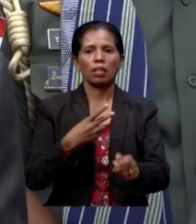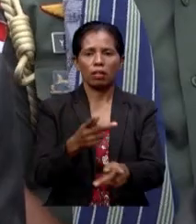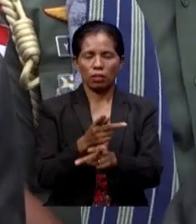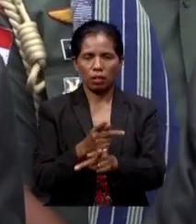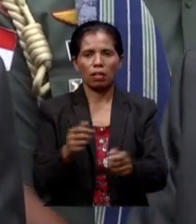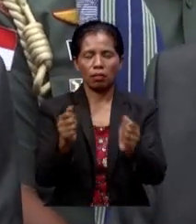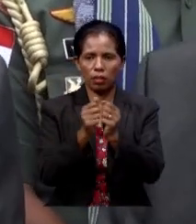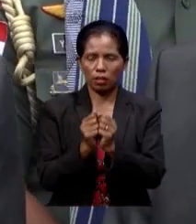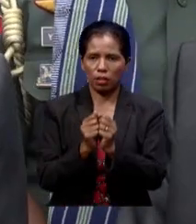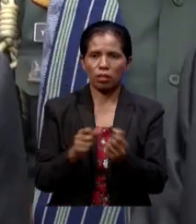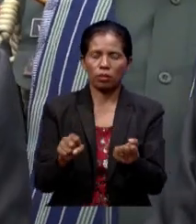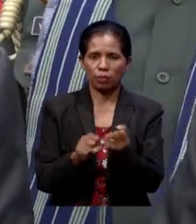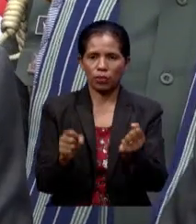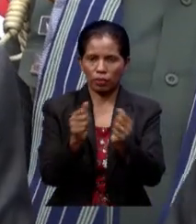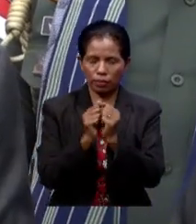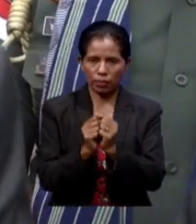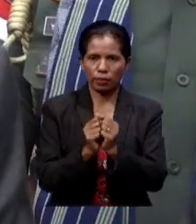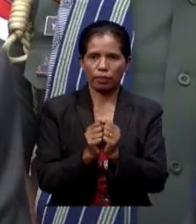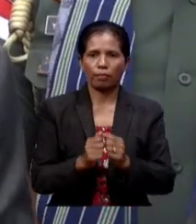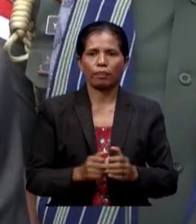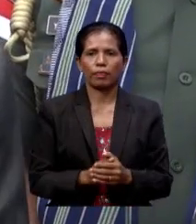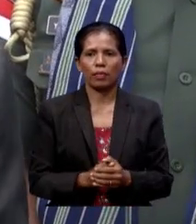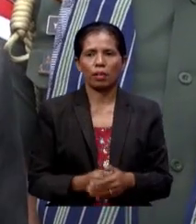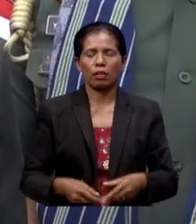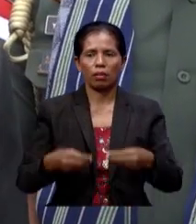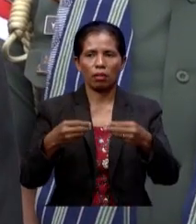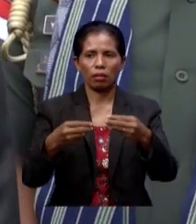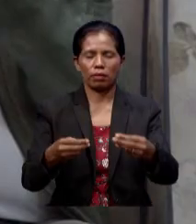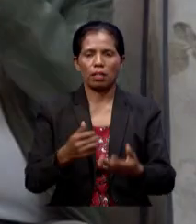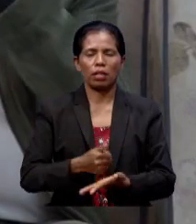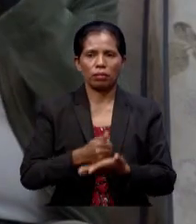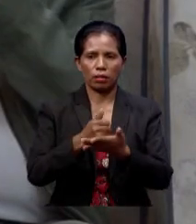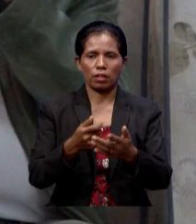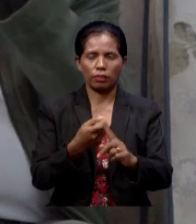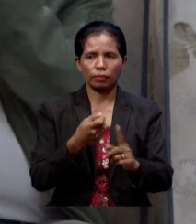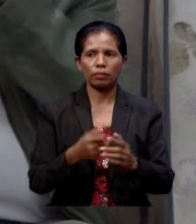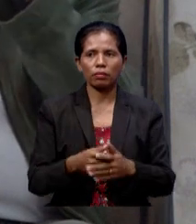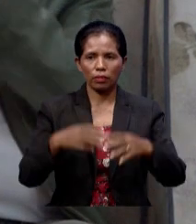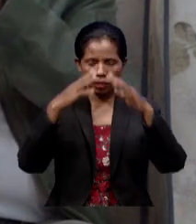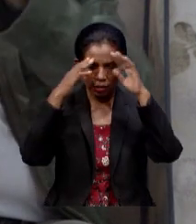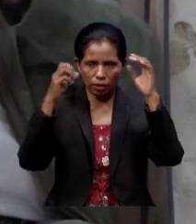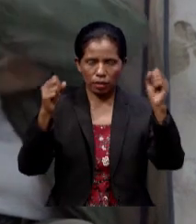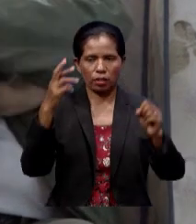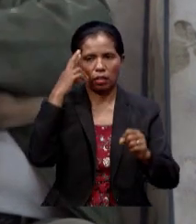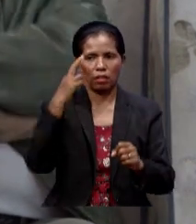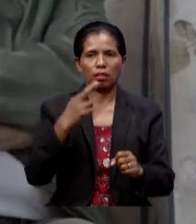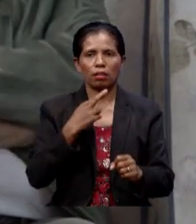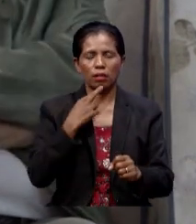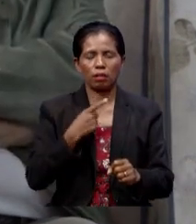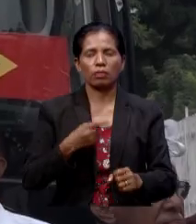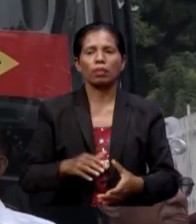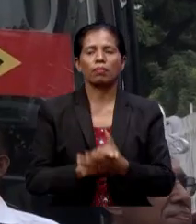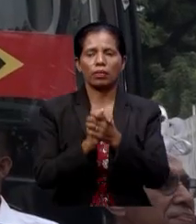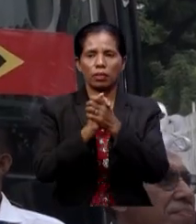harapkan semuanya sukses dan diberkati dengan fasilitas ini. Presidente da República, Zeram Zorta, congratula